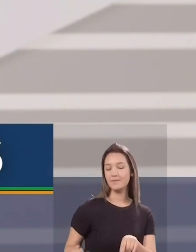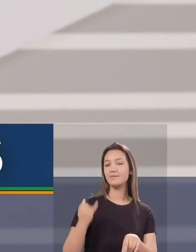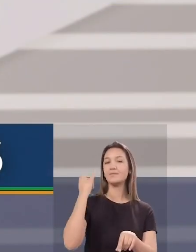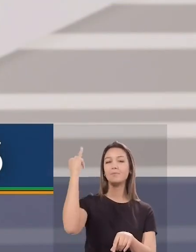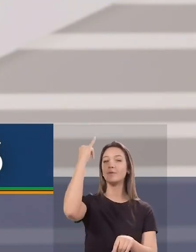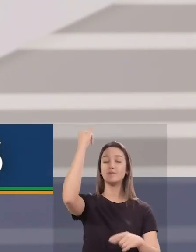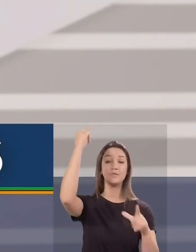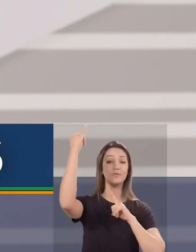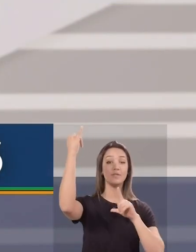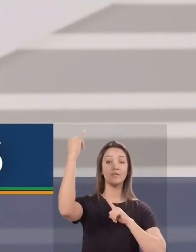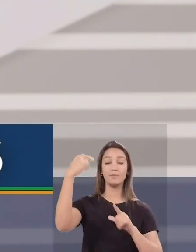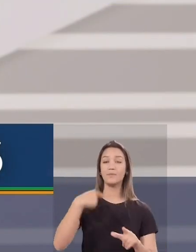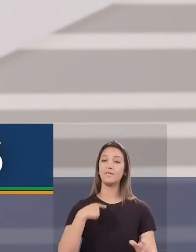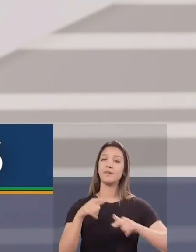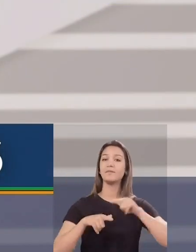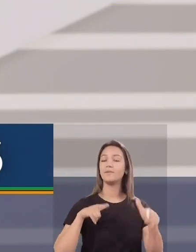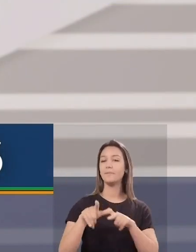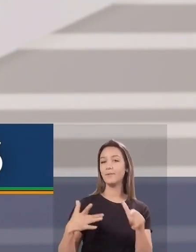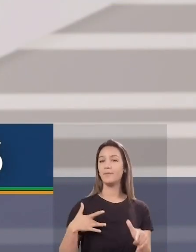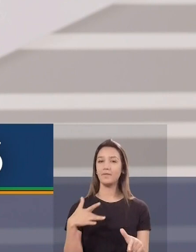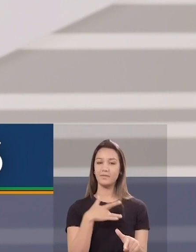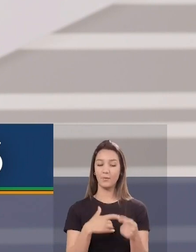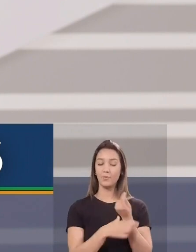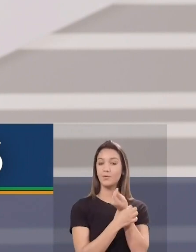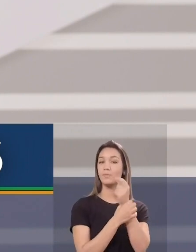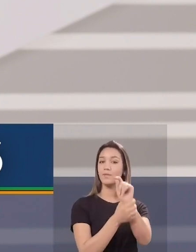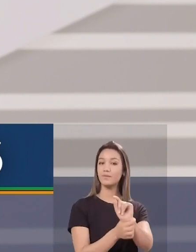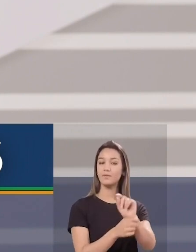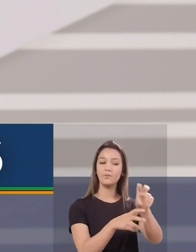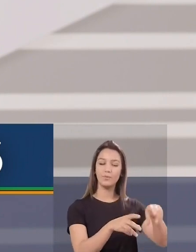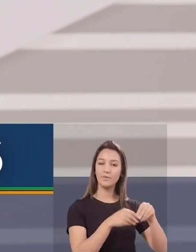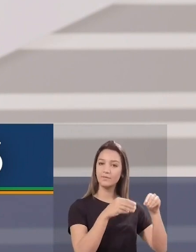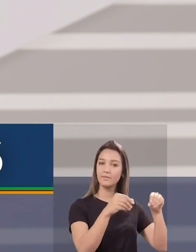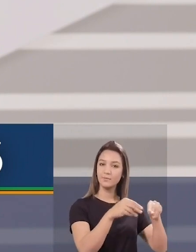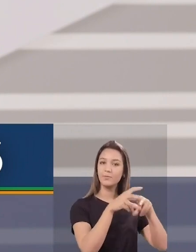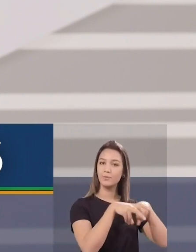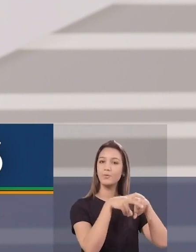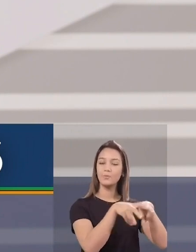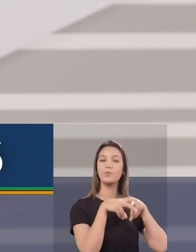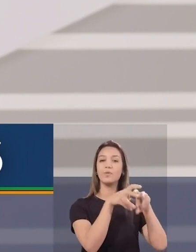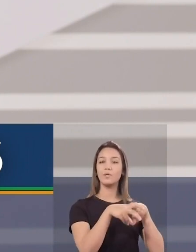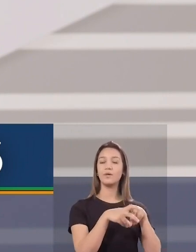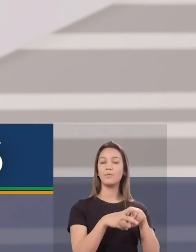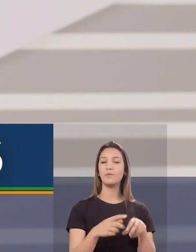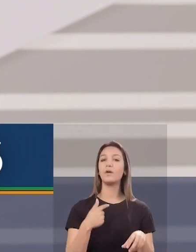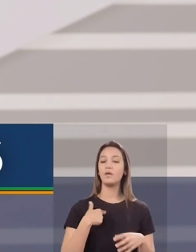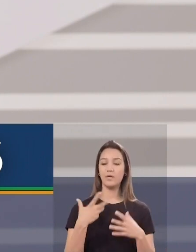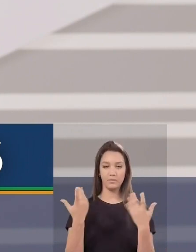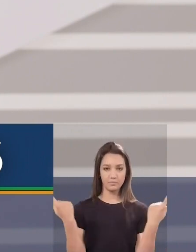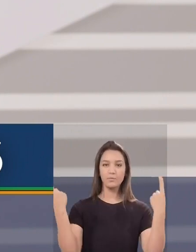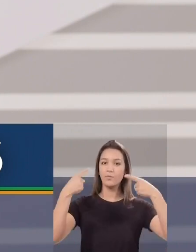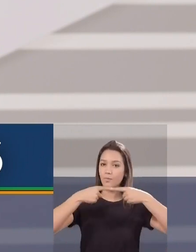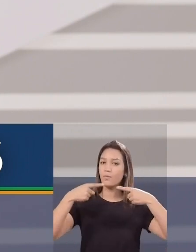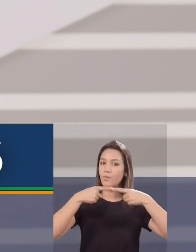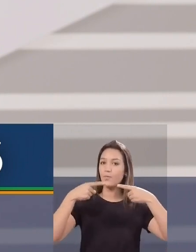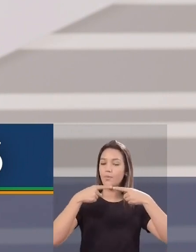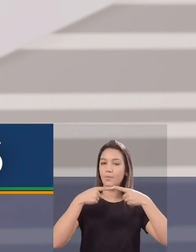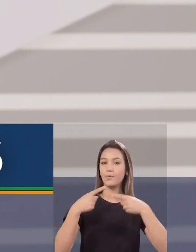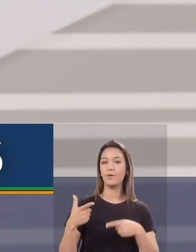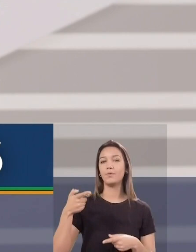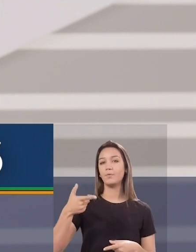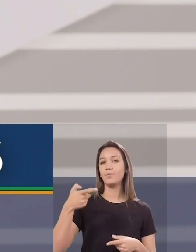o nosso bem maior. Trabalho pela saúde, pela segurança no campo, lei do abigeato, porte rural de